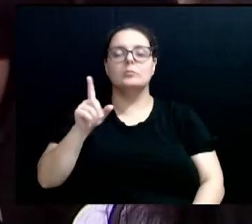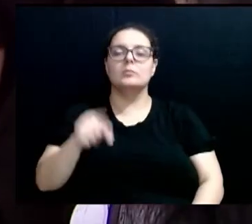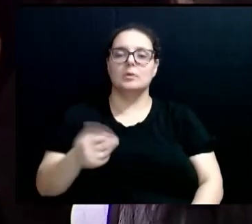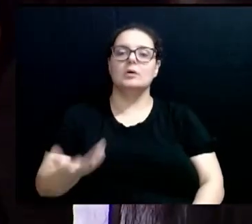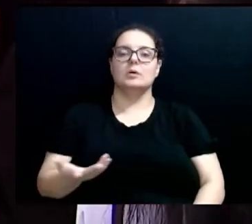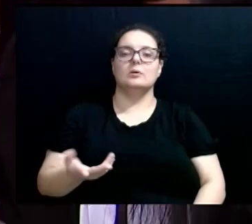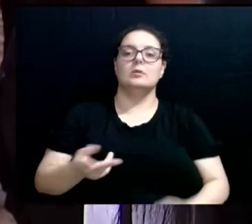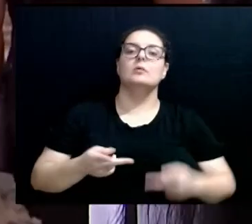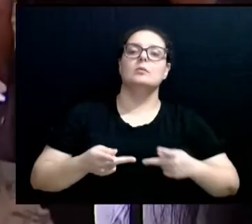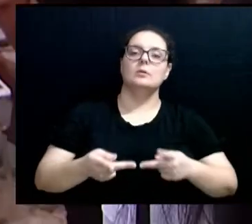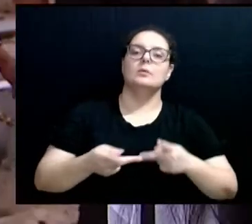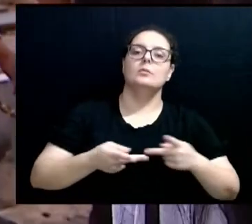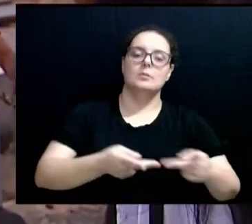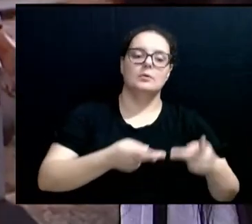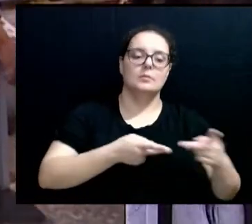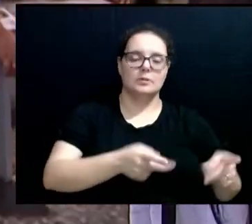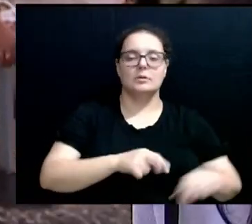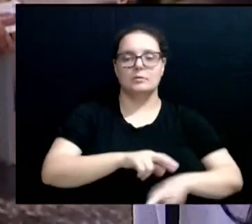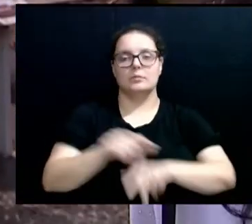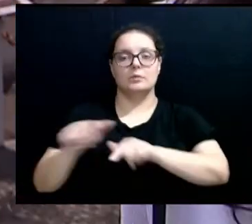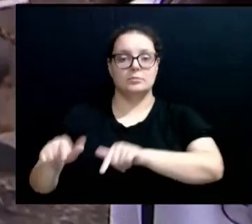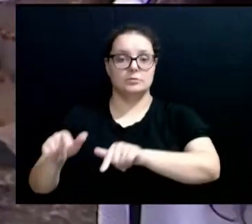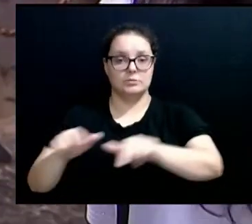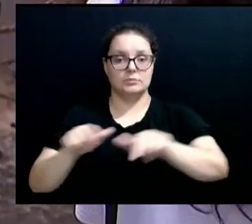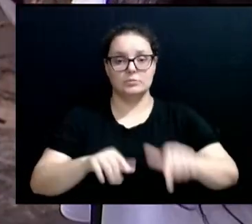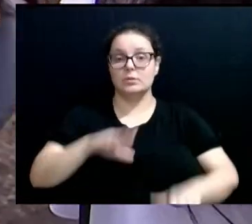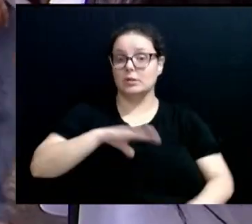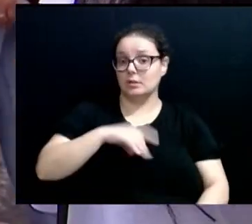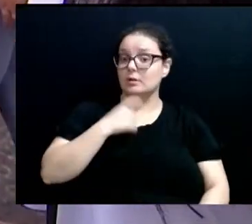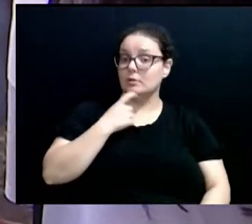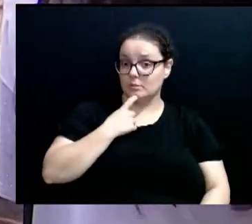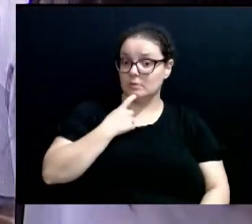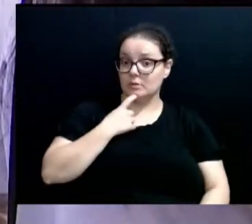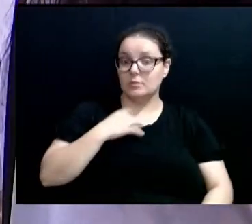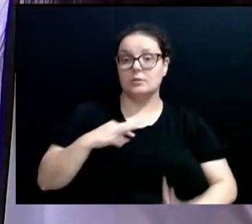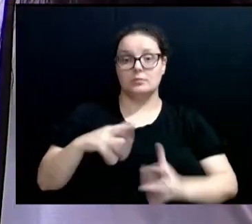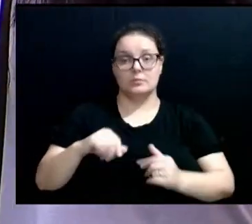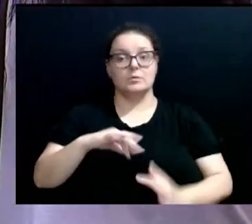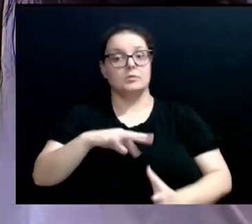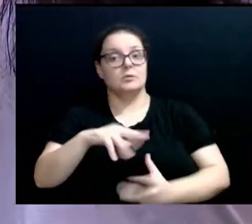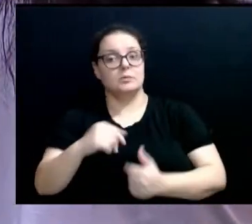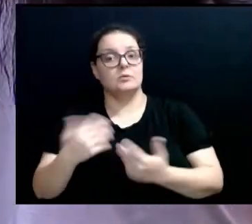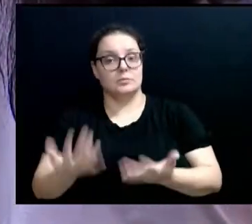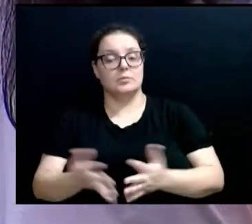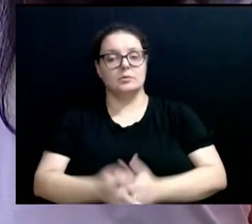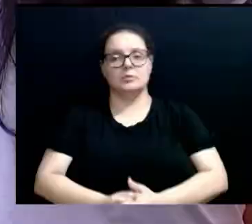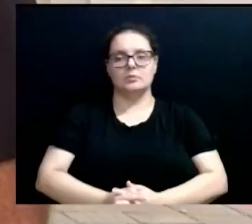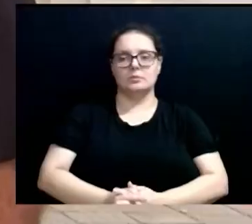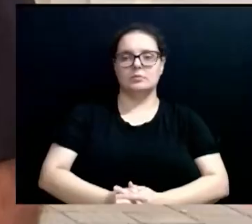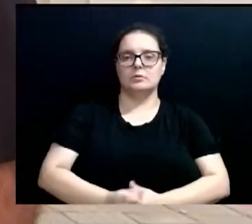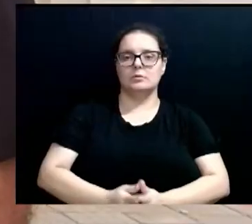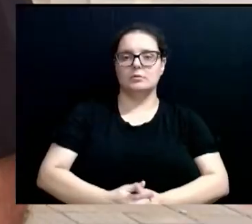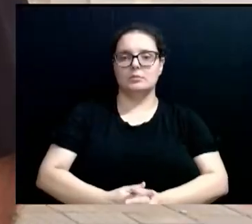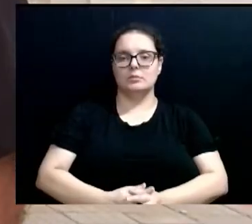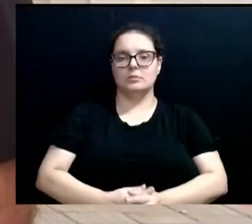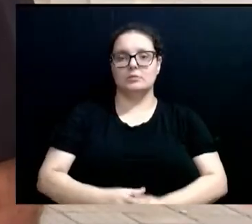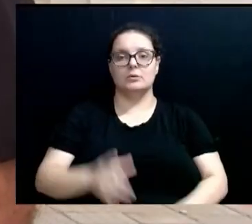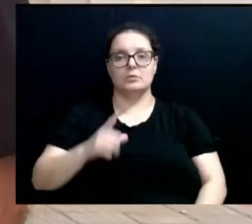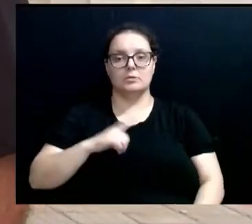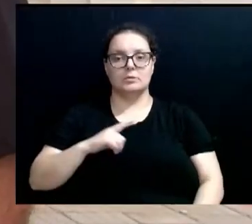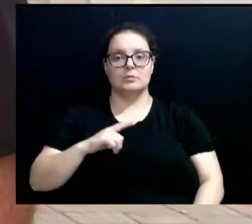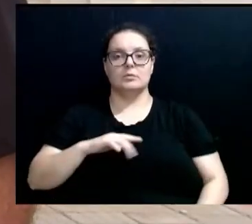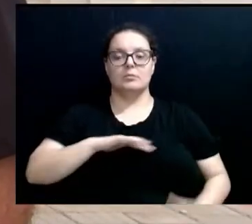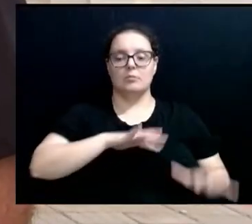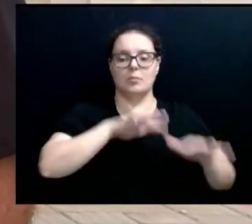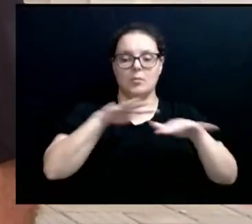em vários lugares, em Campinas e pelo mundo. Então, a gente ter esse holofote para esse tema